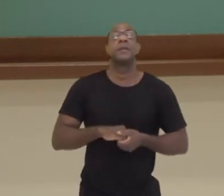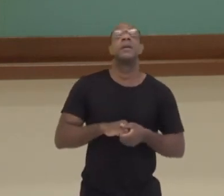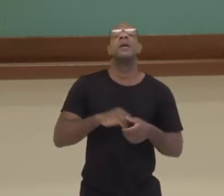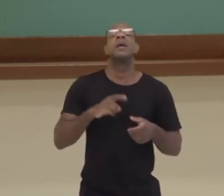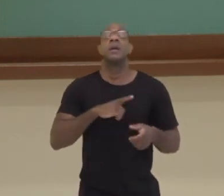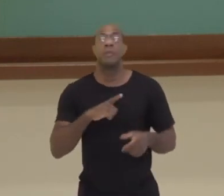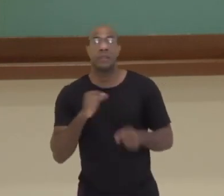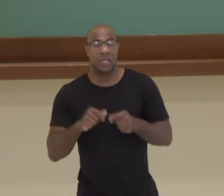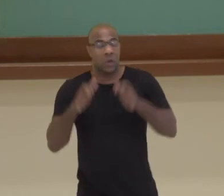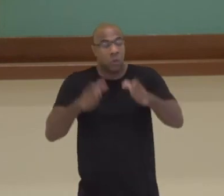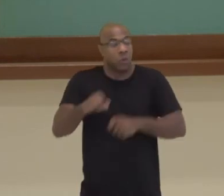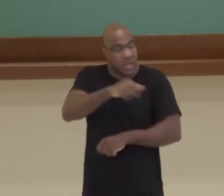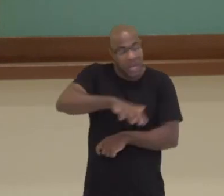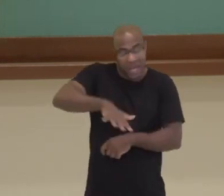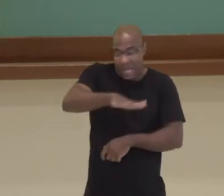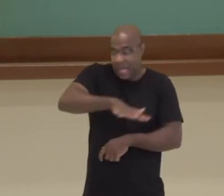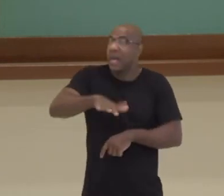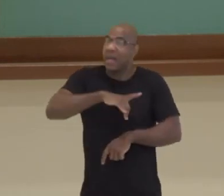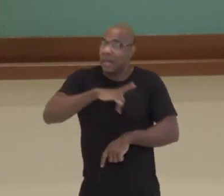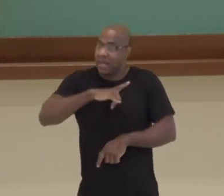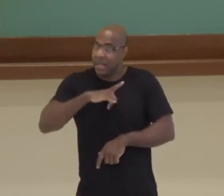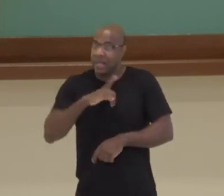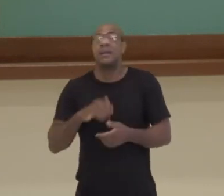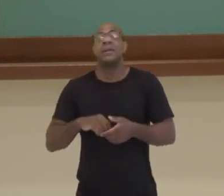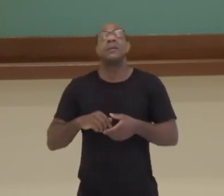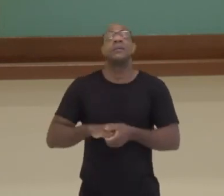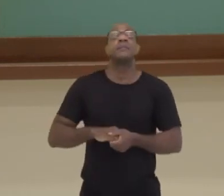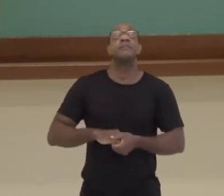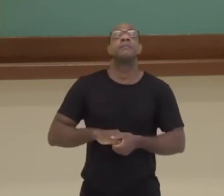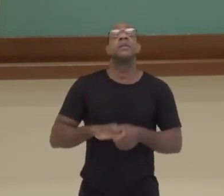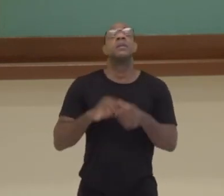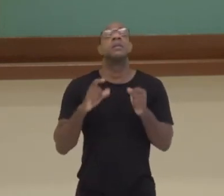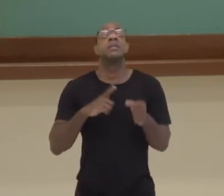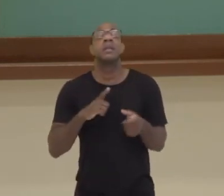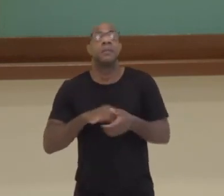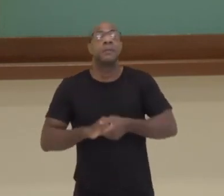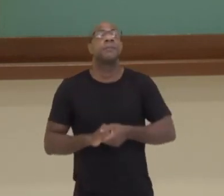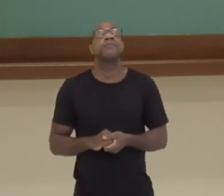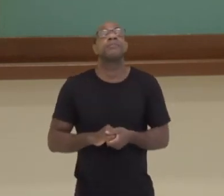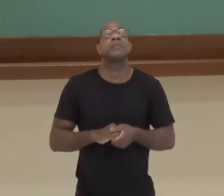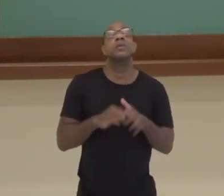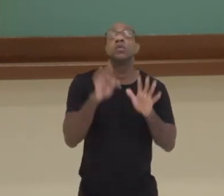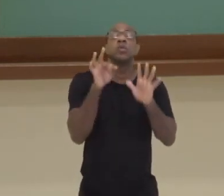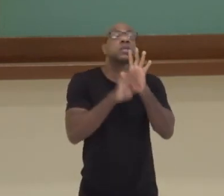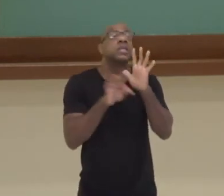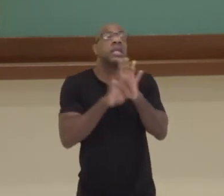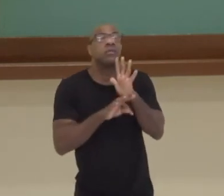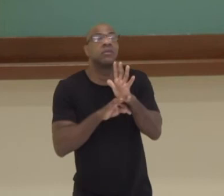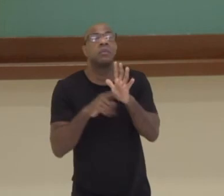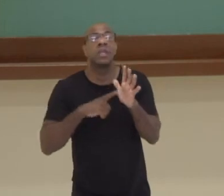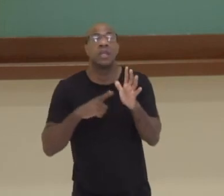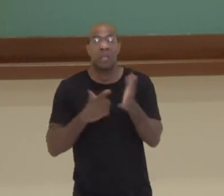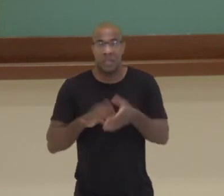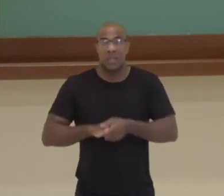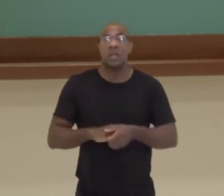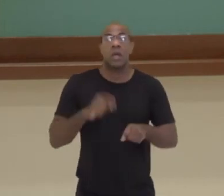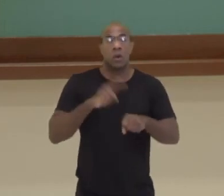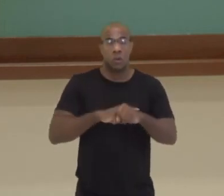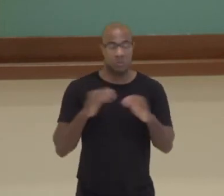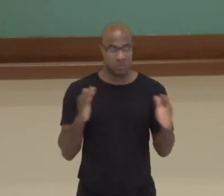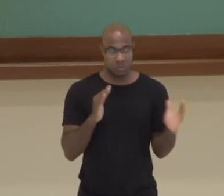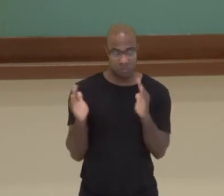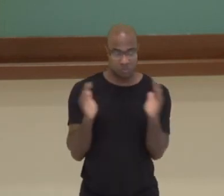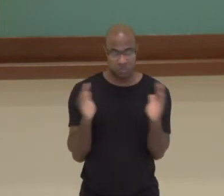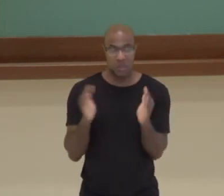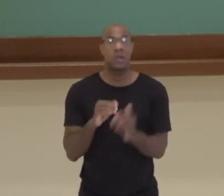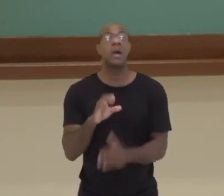ter o espaço aberto ou fechado. E no enredo eu vou analisar o quê? O clímax, que é o momento de maior